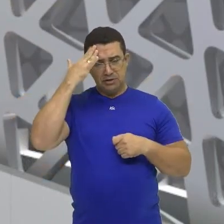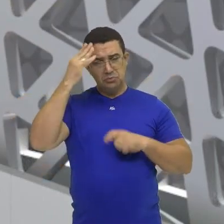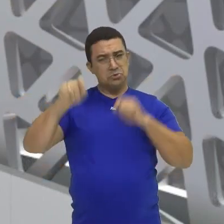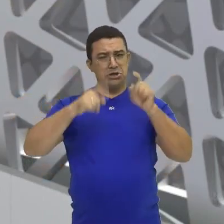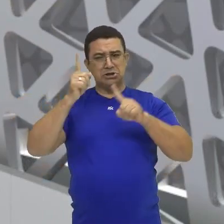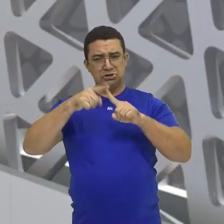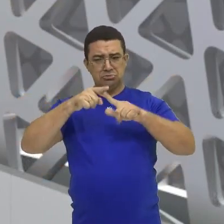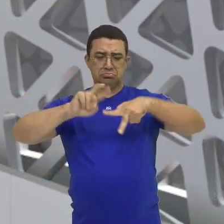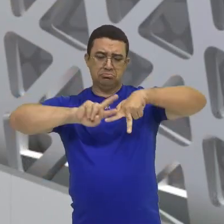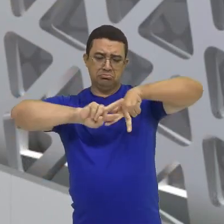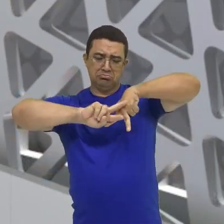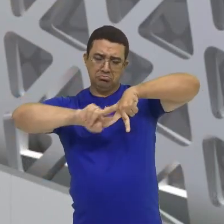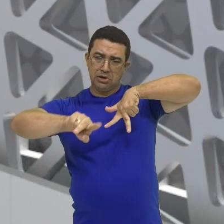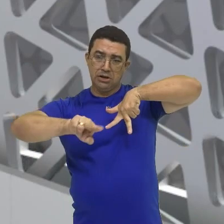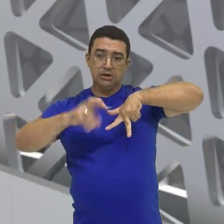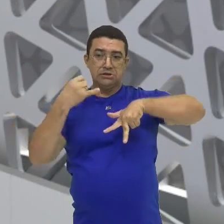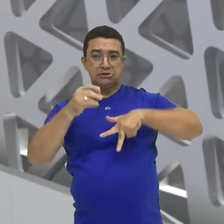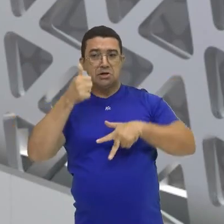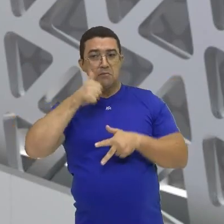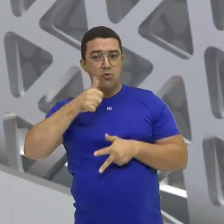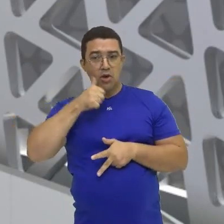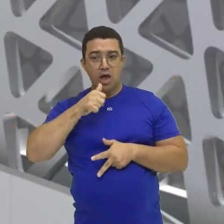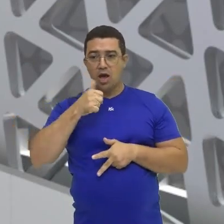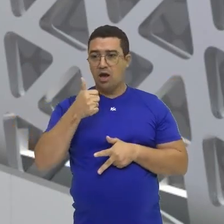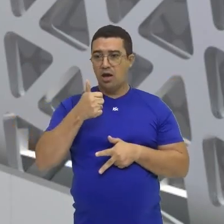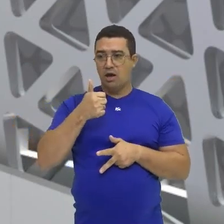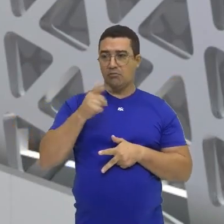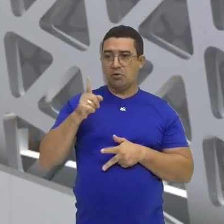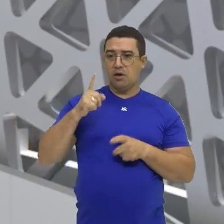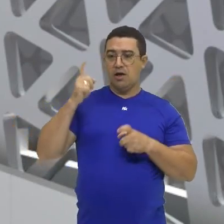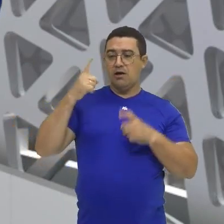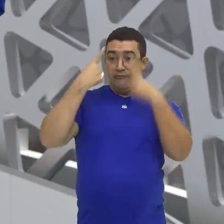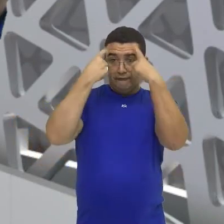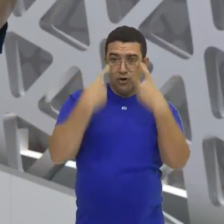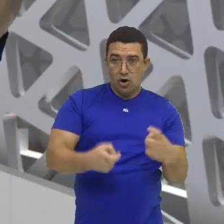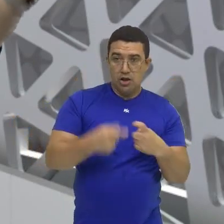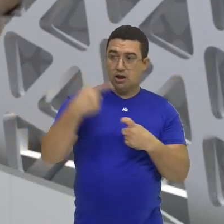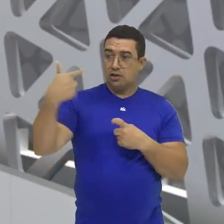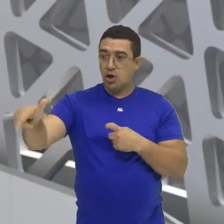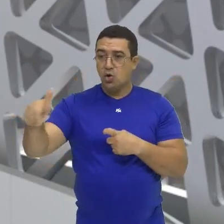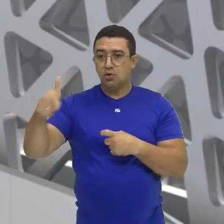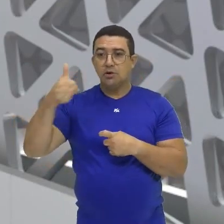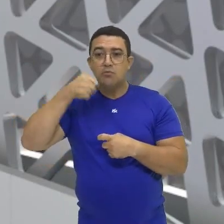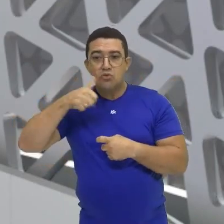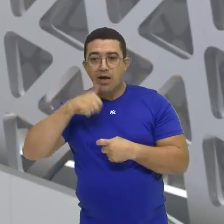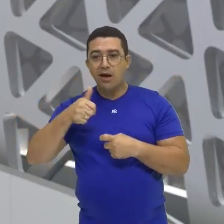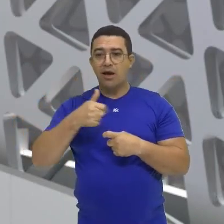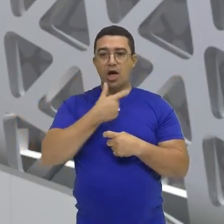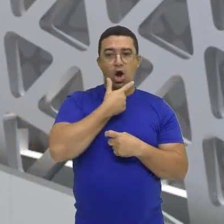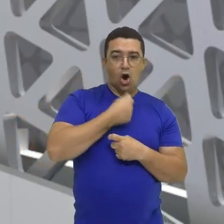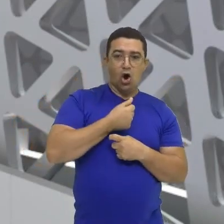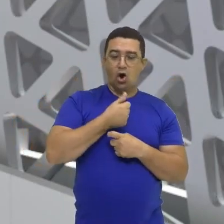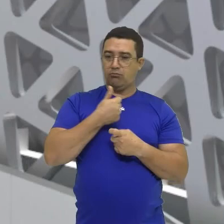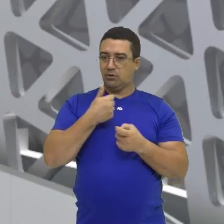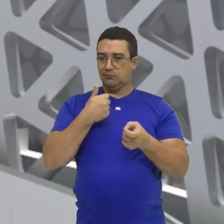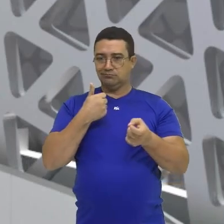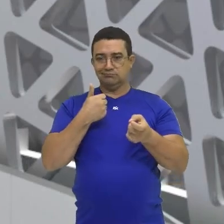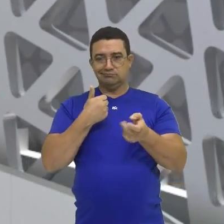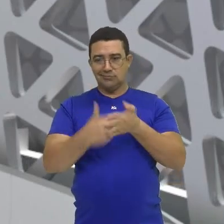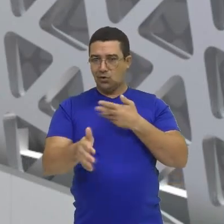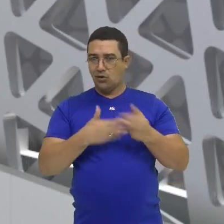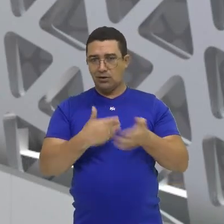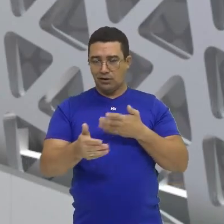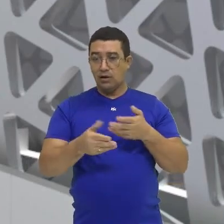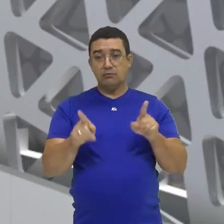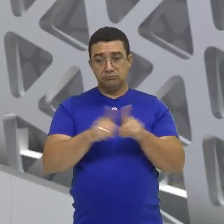sexual, se a mulher for agredida, até que seja por outra mulher, até que seja por outro gênero qualquer, você já sabe, ela já pode,